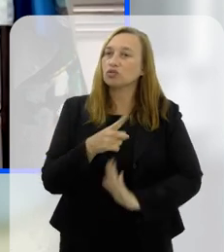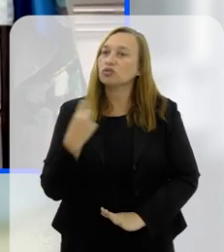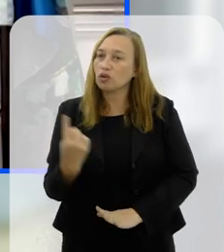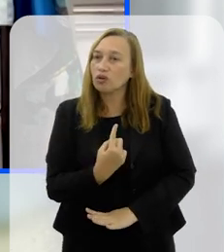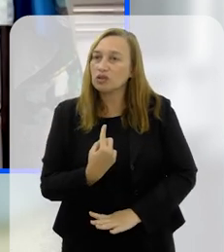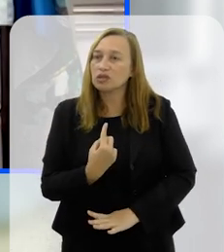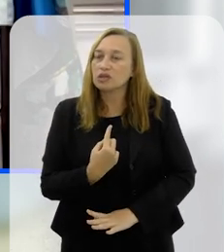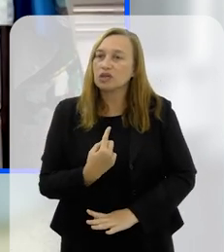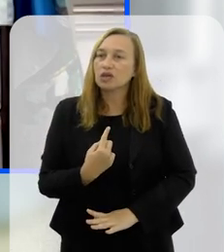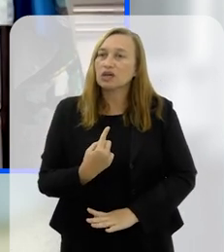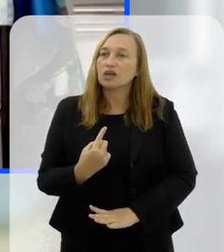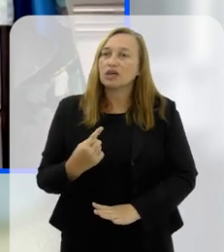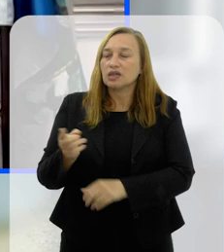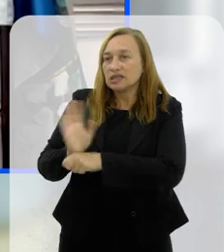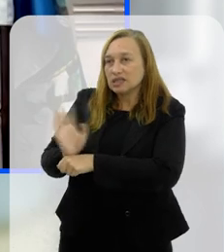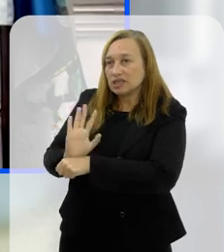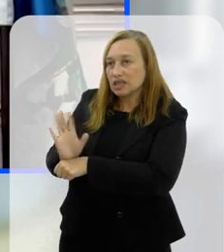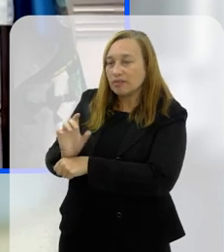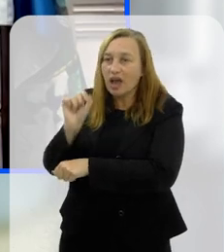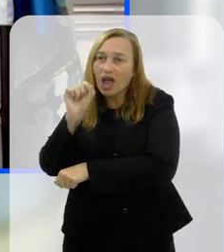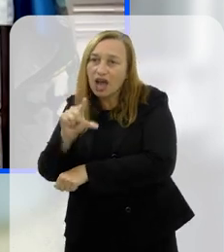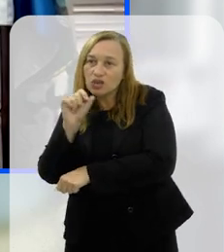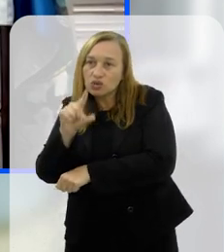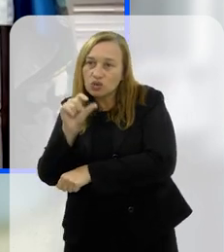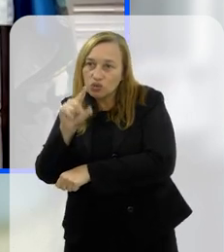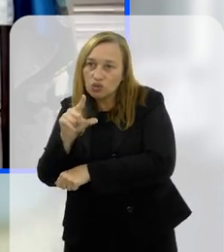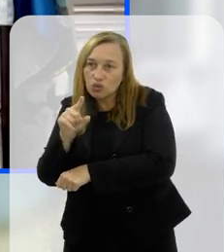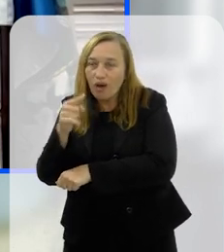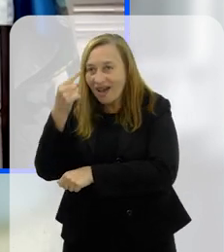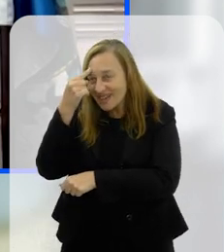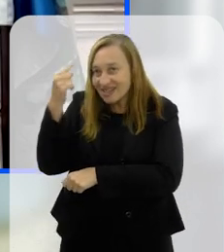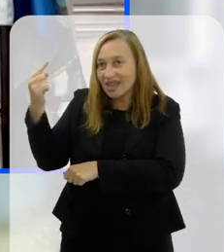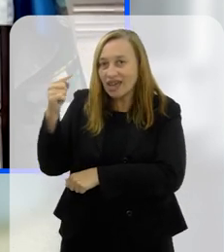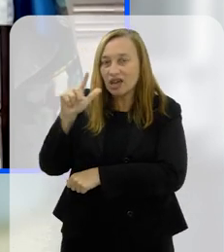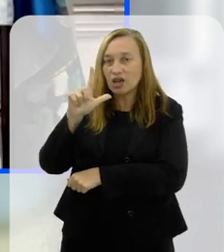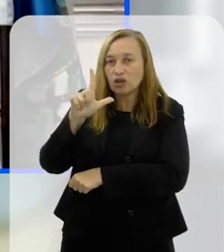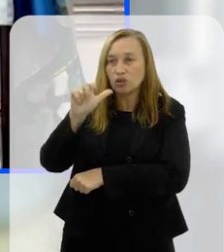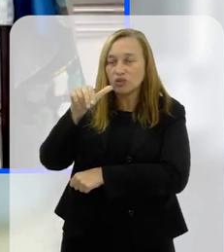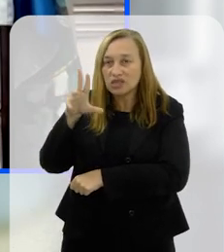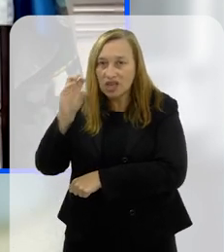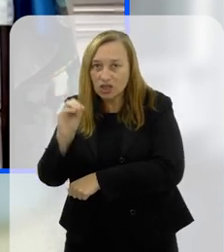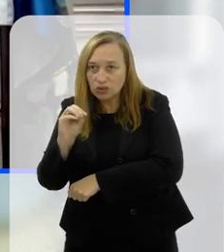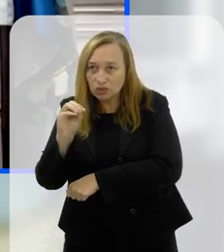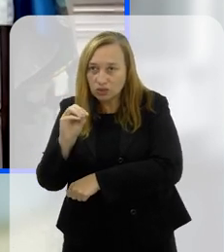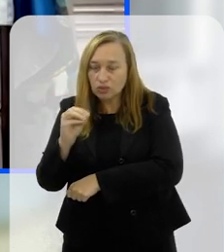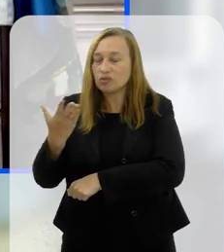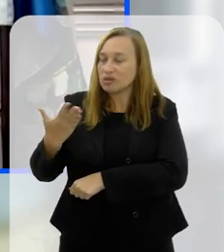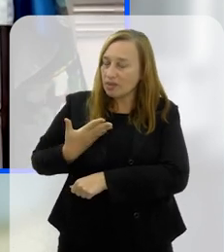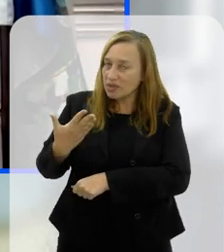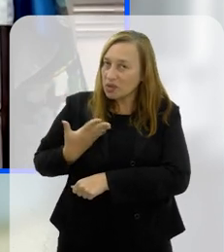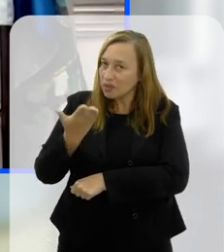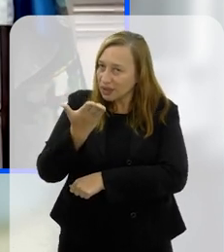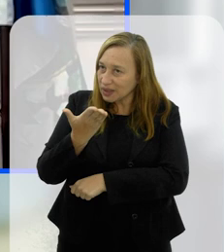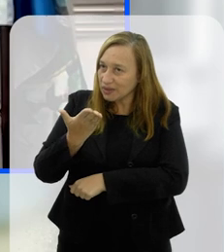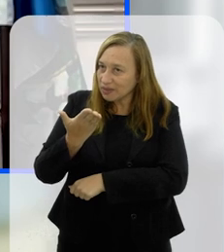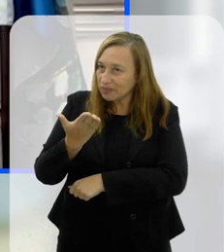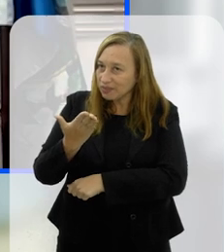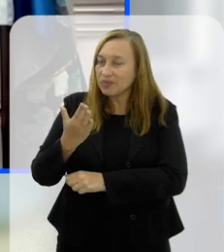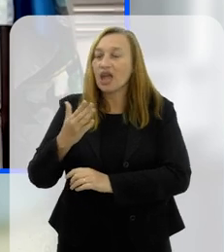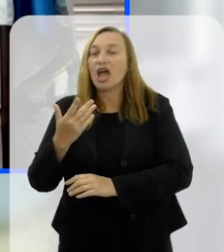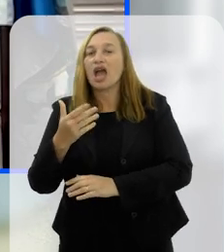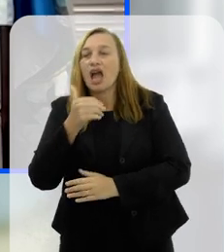projeto nosso tá sobre o cinema azul que foi uma ideia do nosso Luciana Aragão nosso amigo